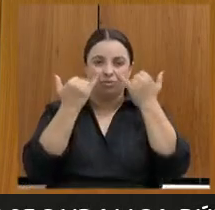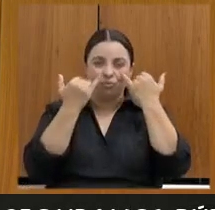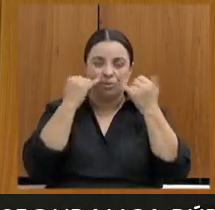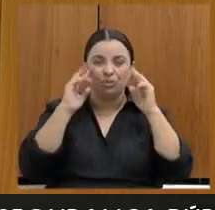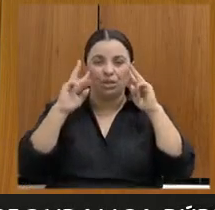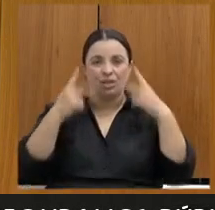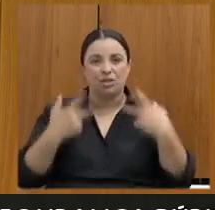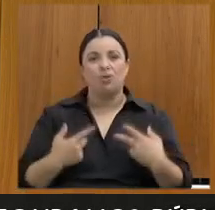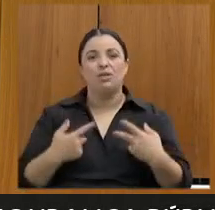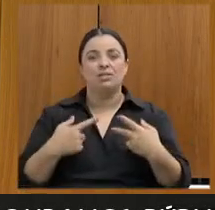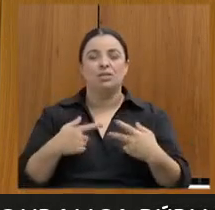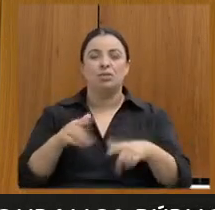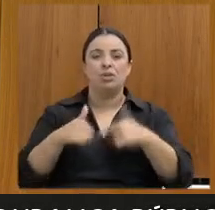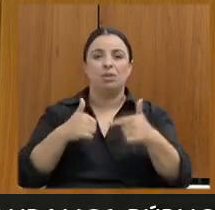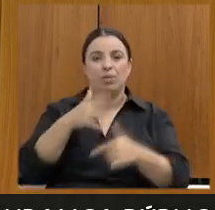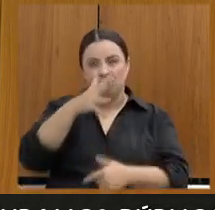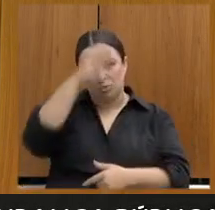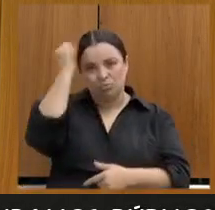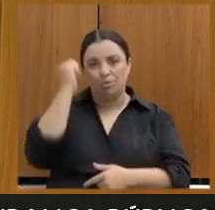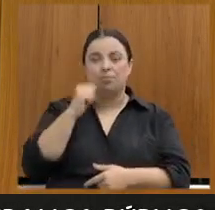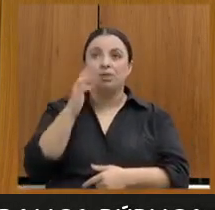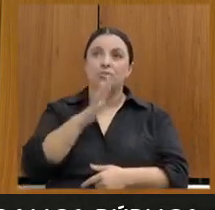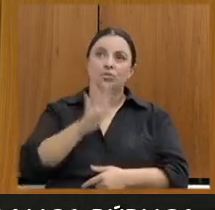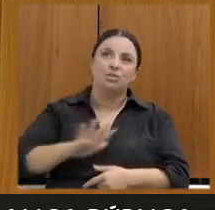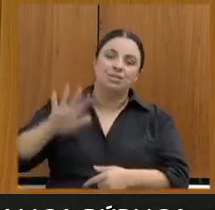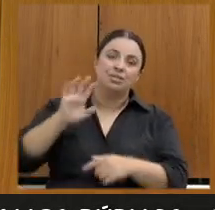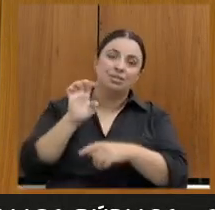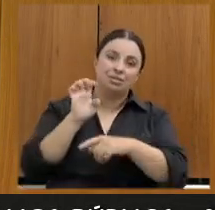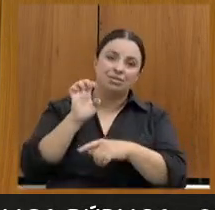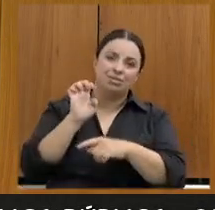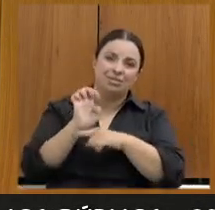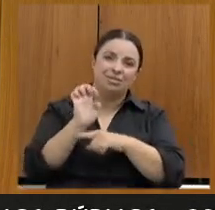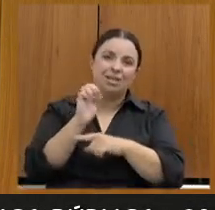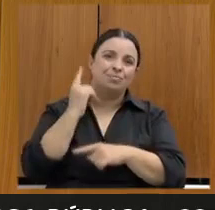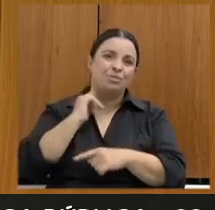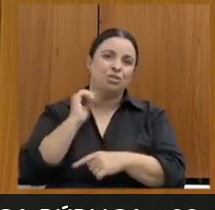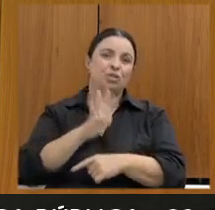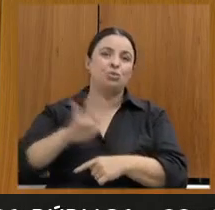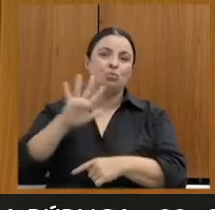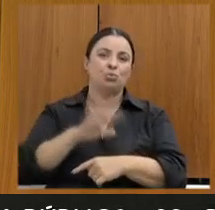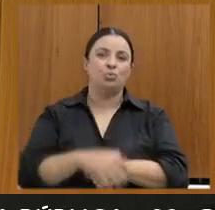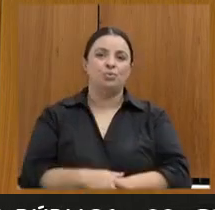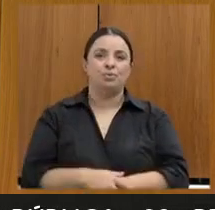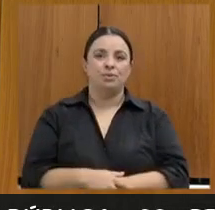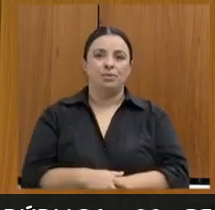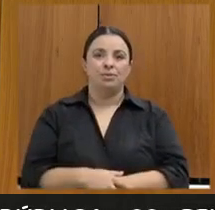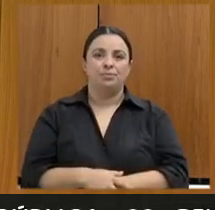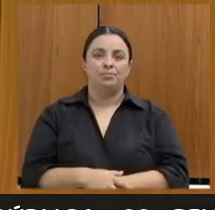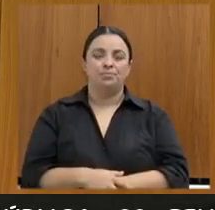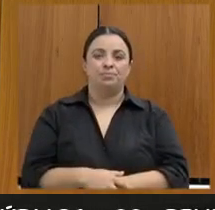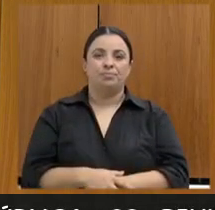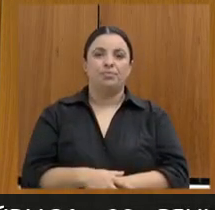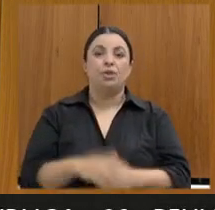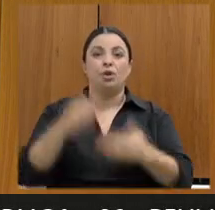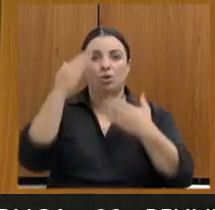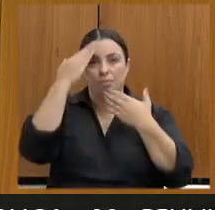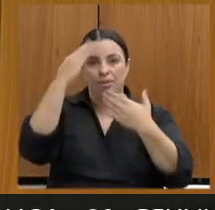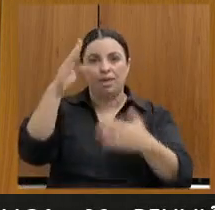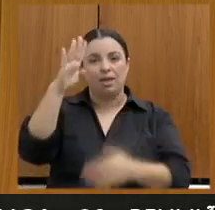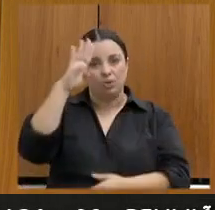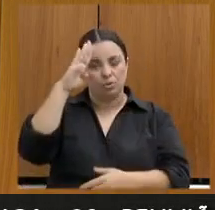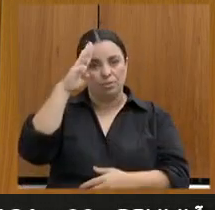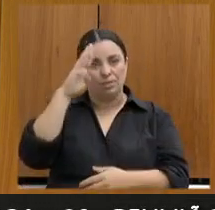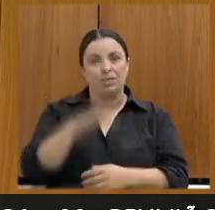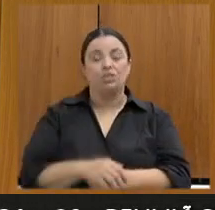trabalho dos bombeiros em todo o estado Obrigado Deputado Obrigado Comandante Comandante a deputada a